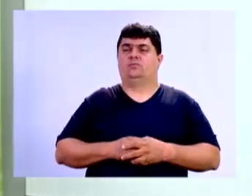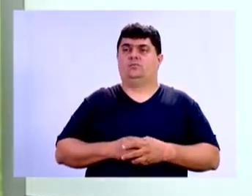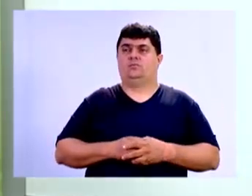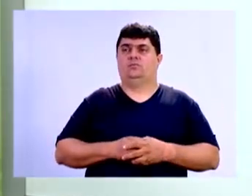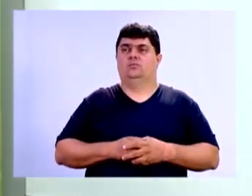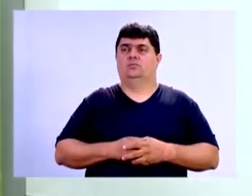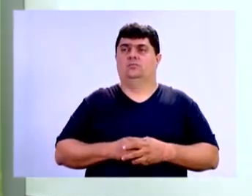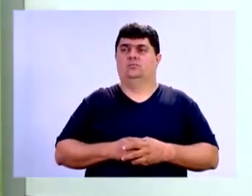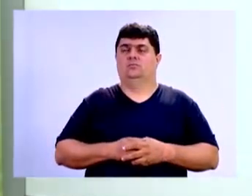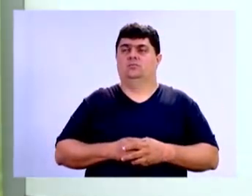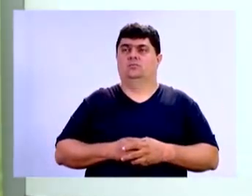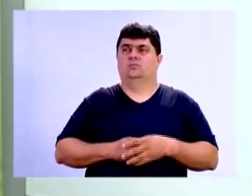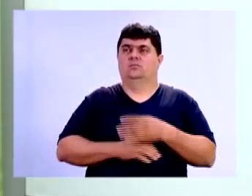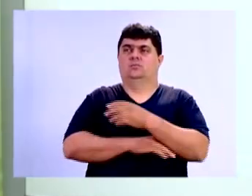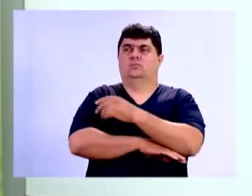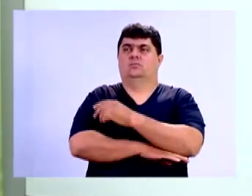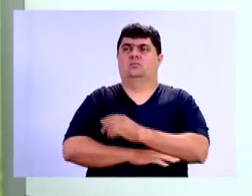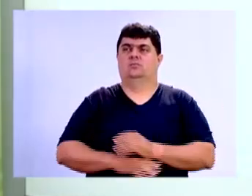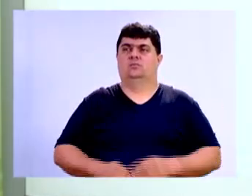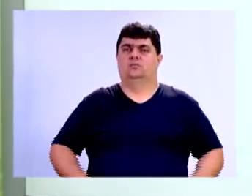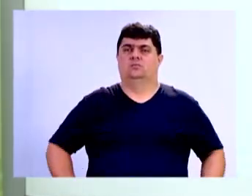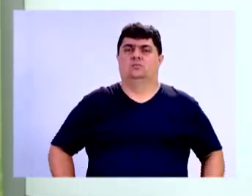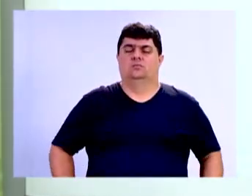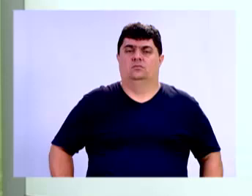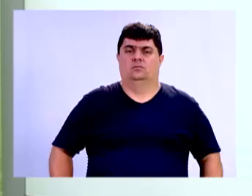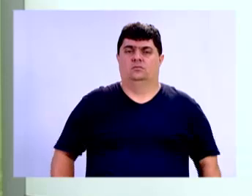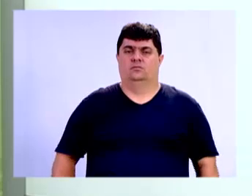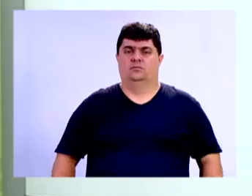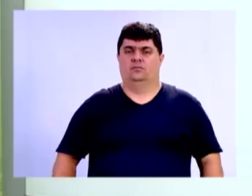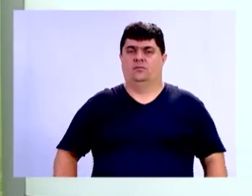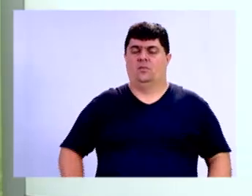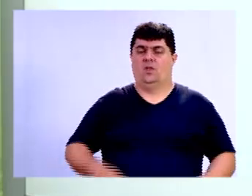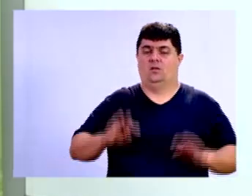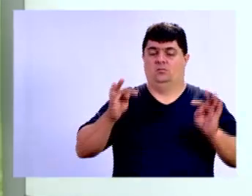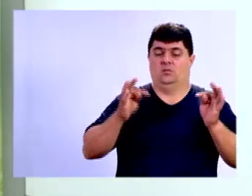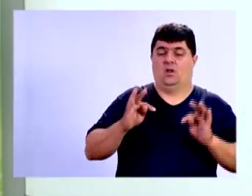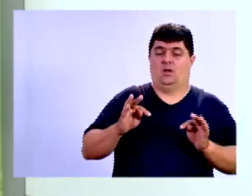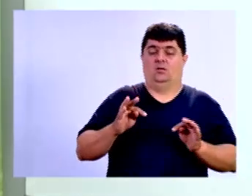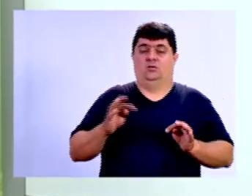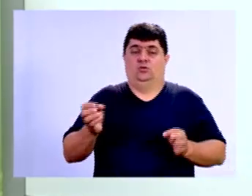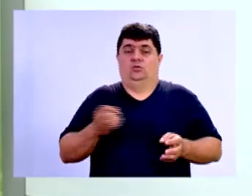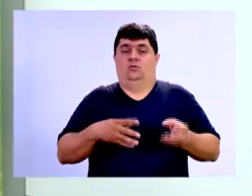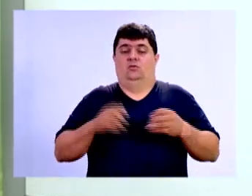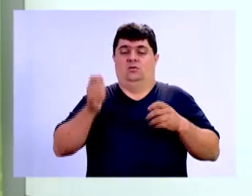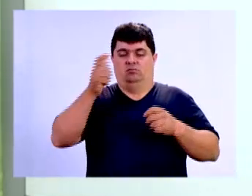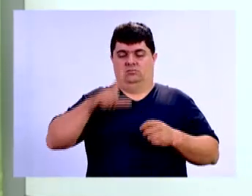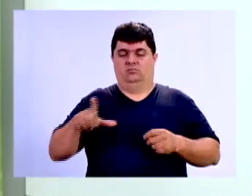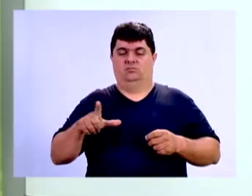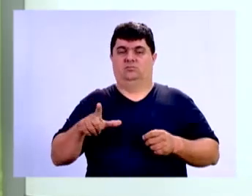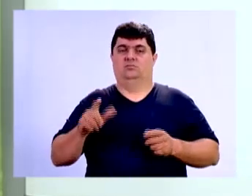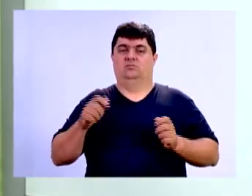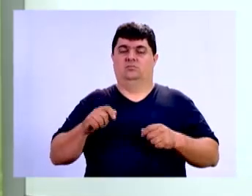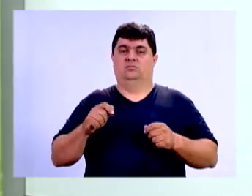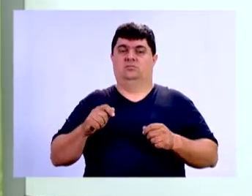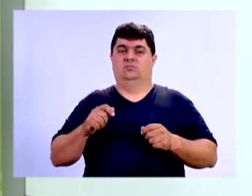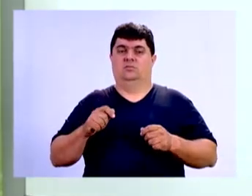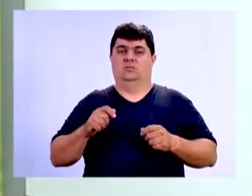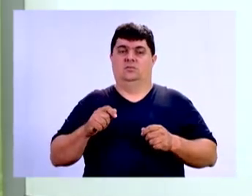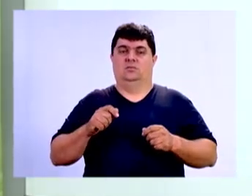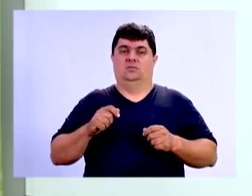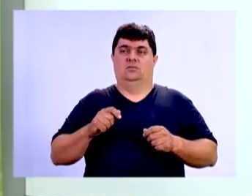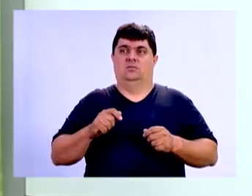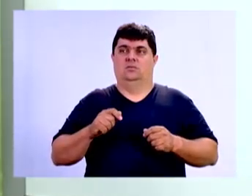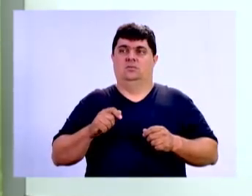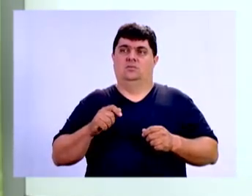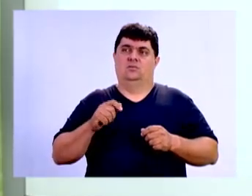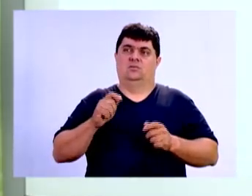Seria mais uma técnicas avançadas de desenvolvimento que te permitem criar algoritmos que são genéricos o suficiente, que